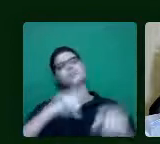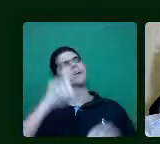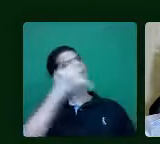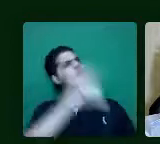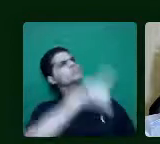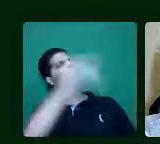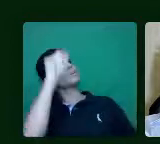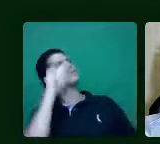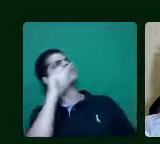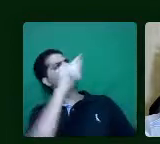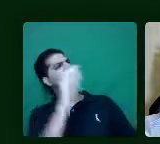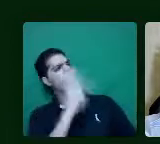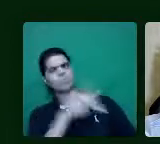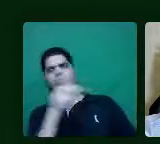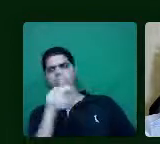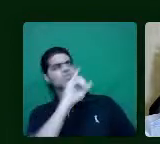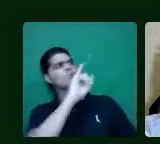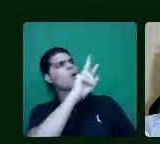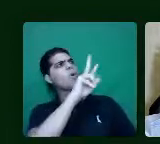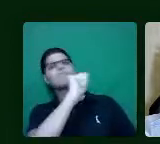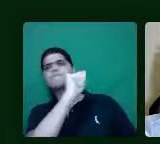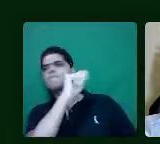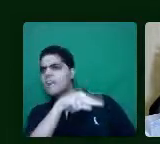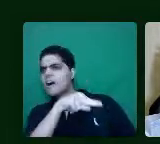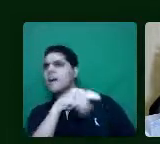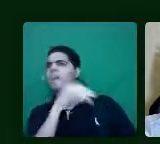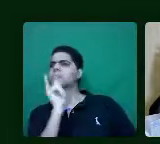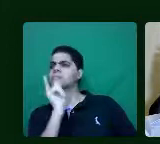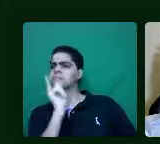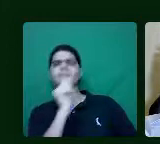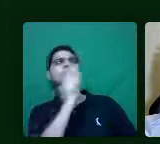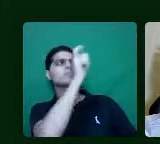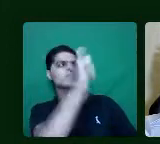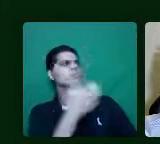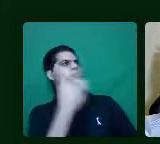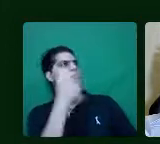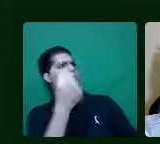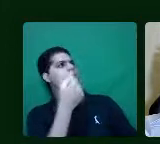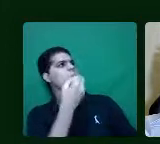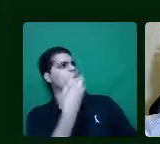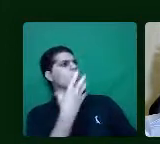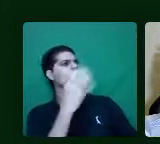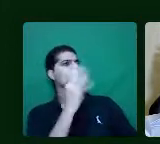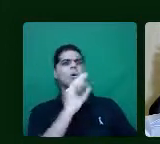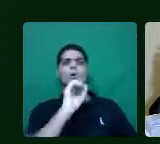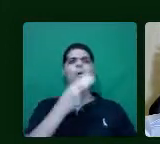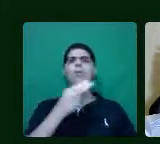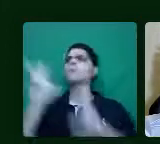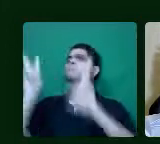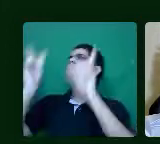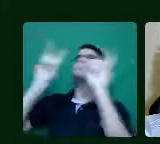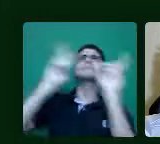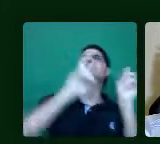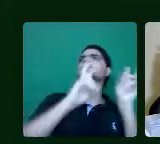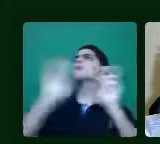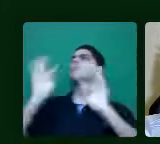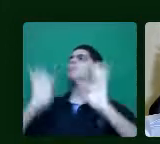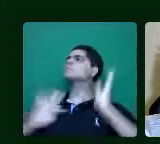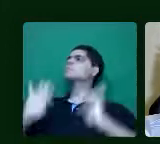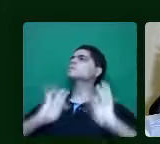Ivan. Ela vai marcar lá o arroba do Ivan. Ou ela vai escrever, eu quero mentoria de alguém de turismo comunitário. E ou alguém de